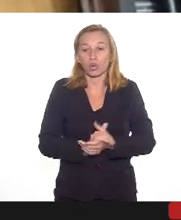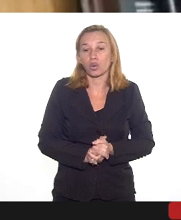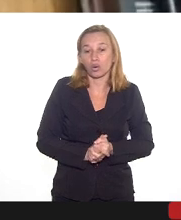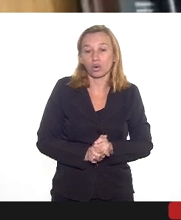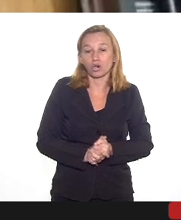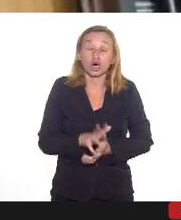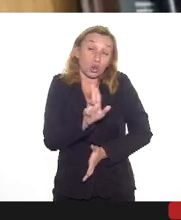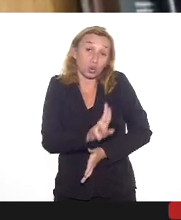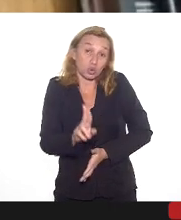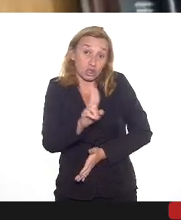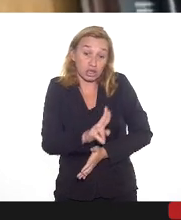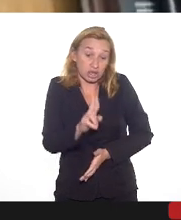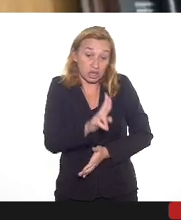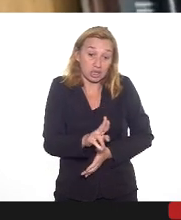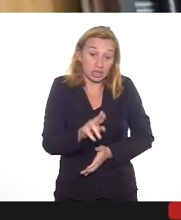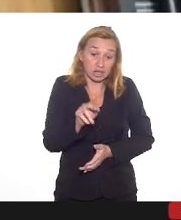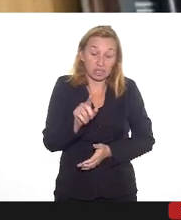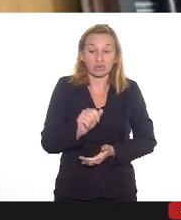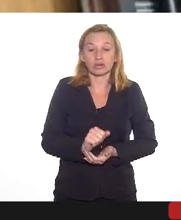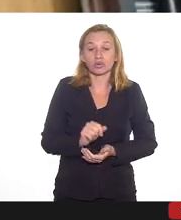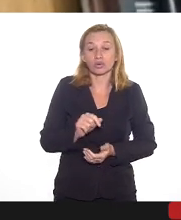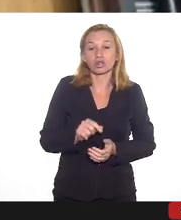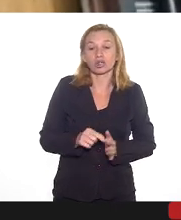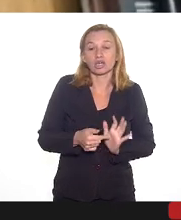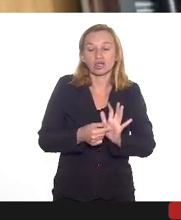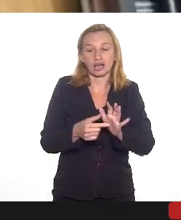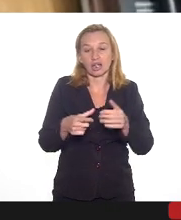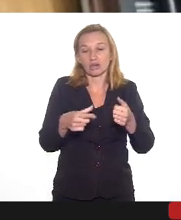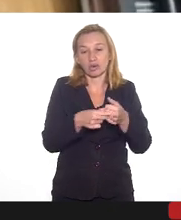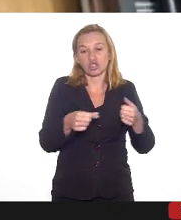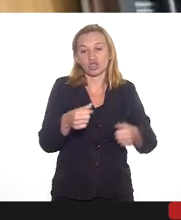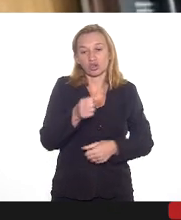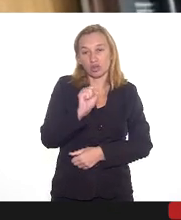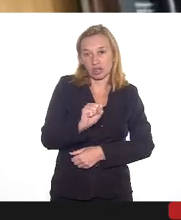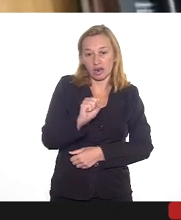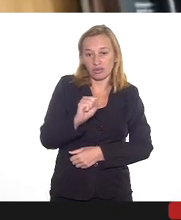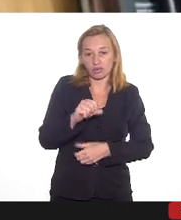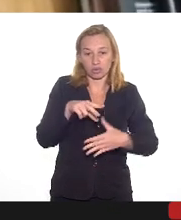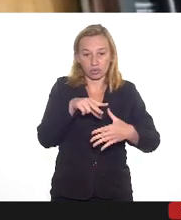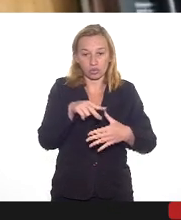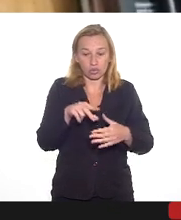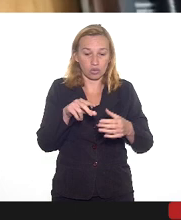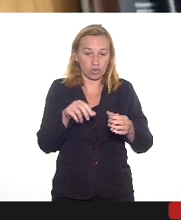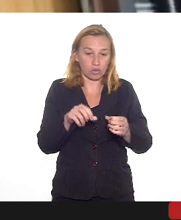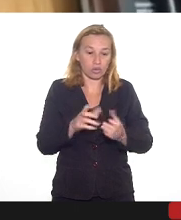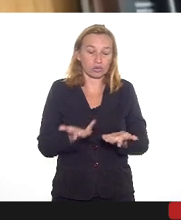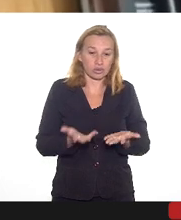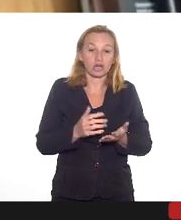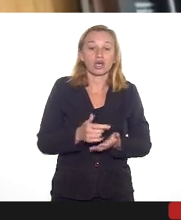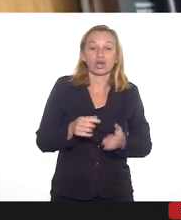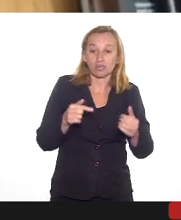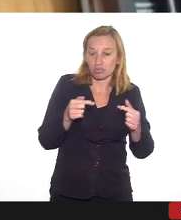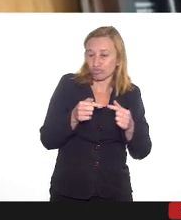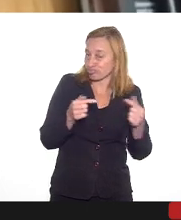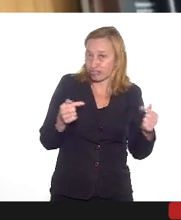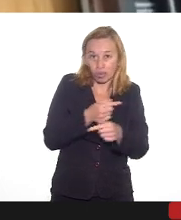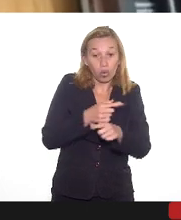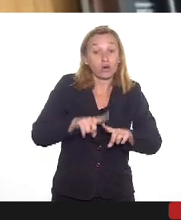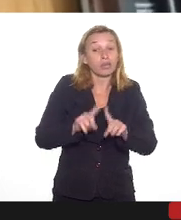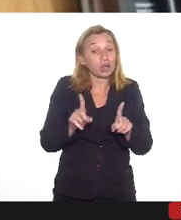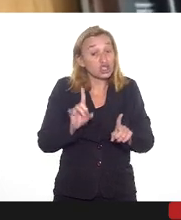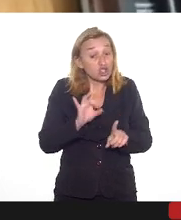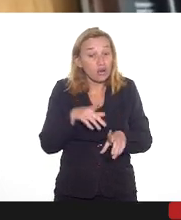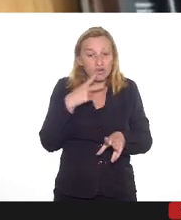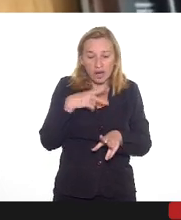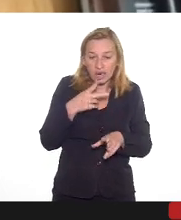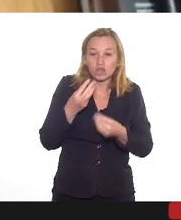enfim, e usar naquelas vedações que estão lá no artigo 8º do regime. Então, assim, não estou dizendo que eu concordo com essa regra, eu só estou dizendo como